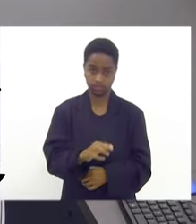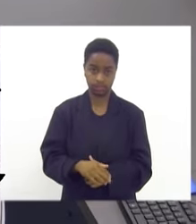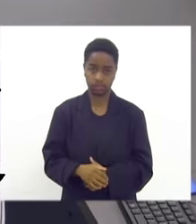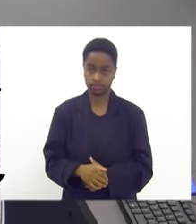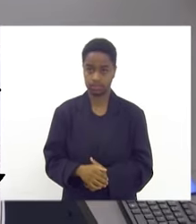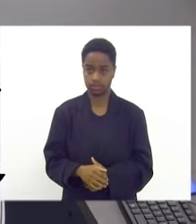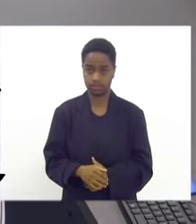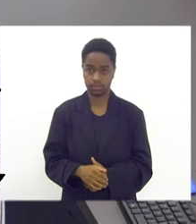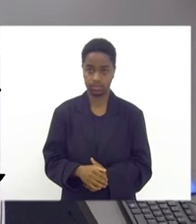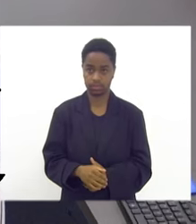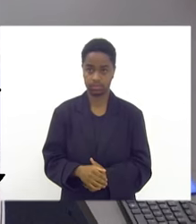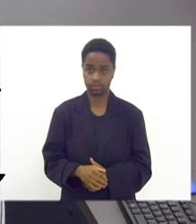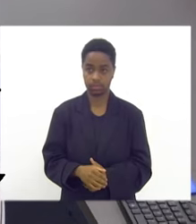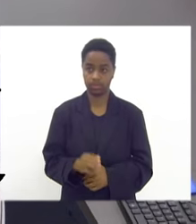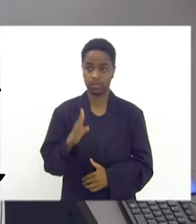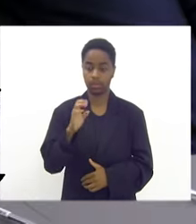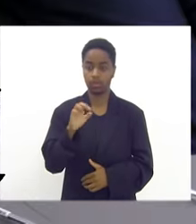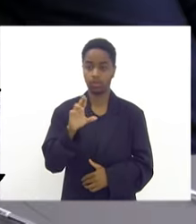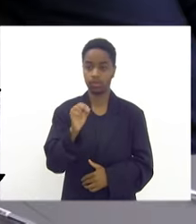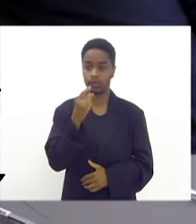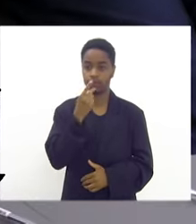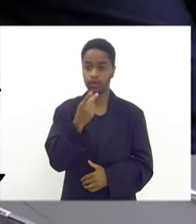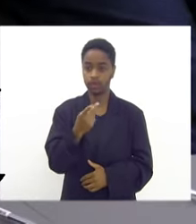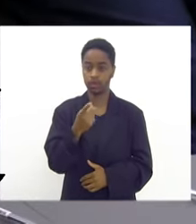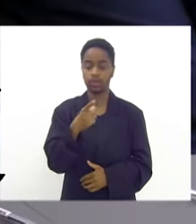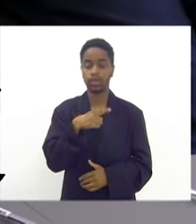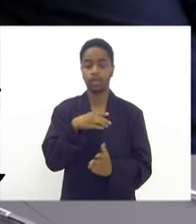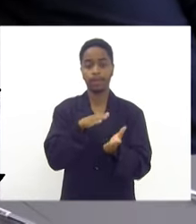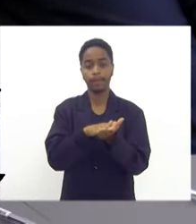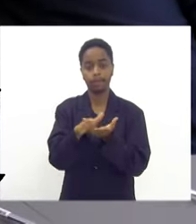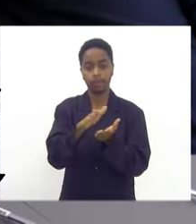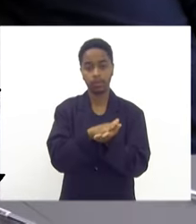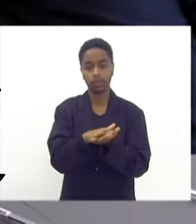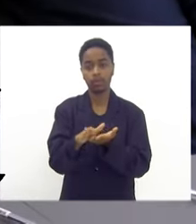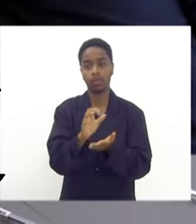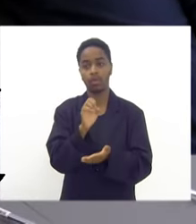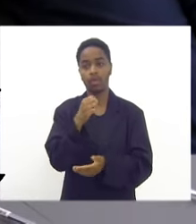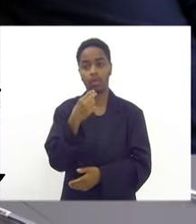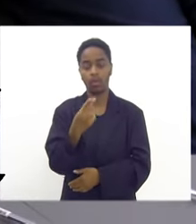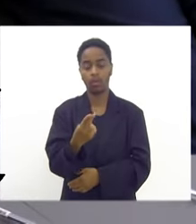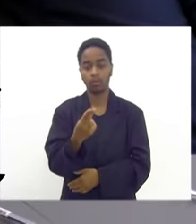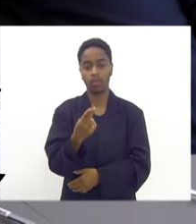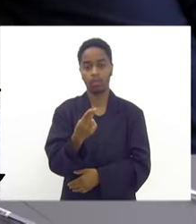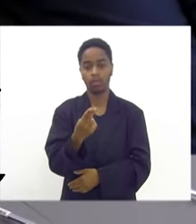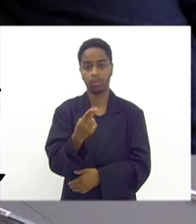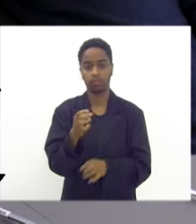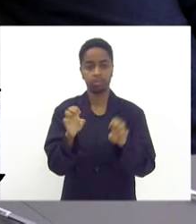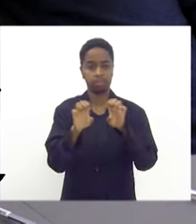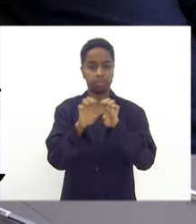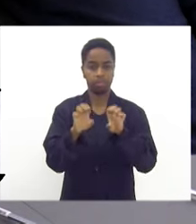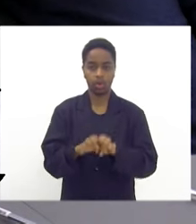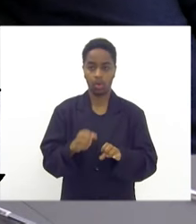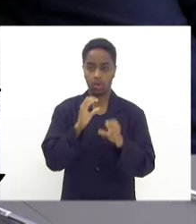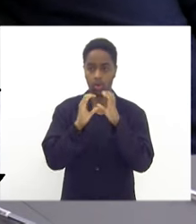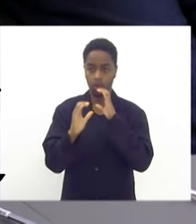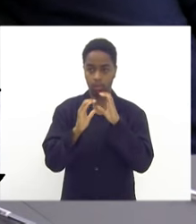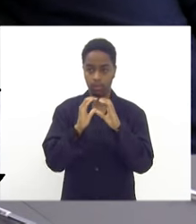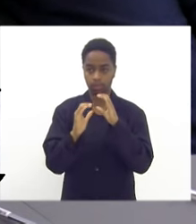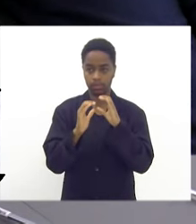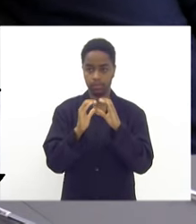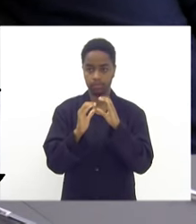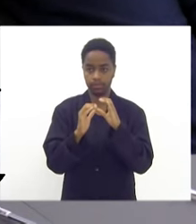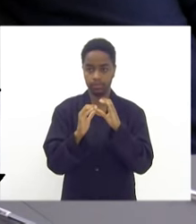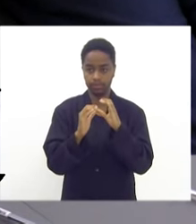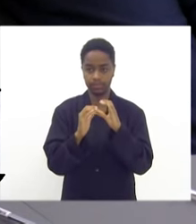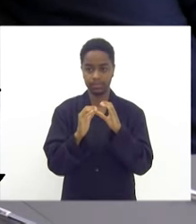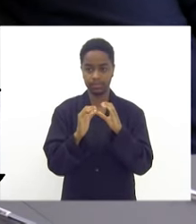respond el falou ele falou que foram foram emitidas comunicações ou enfim algum tipo de de de estrutura de comunicação de ato infracional mas não que